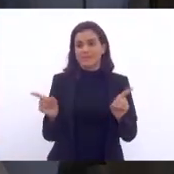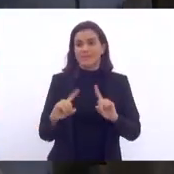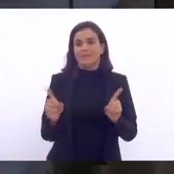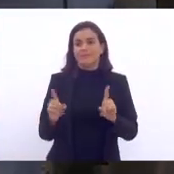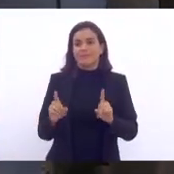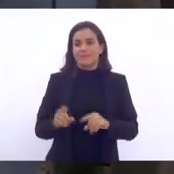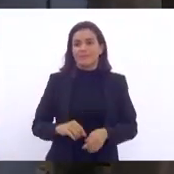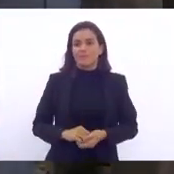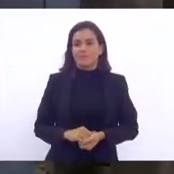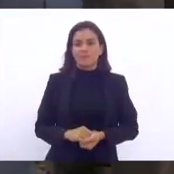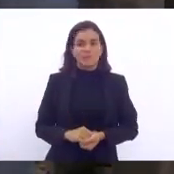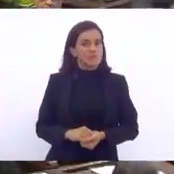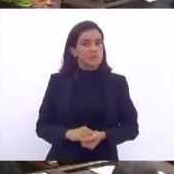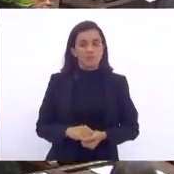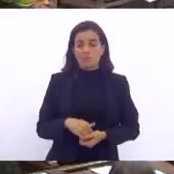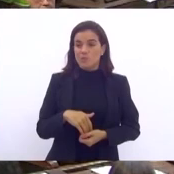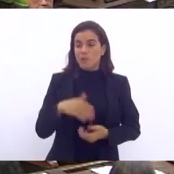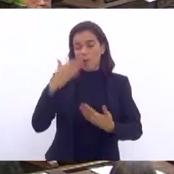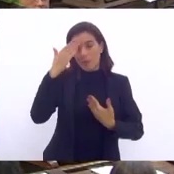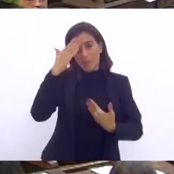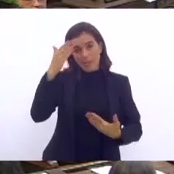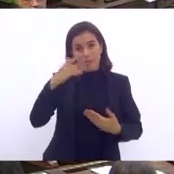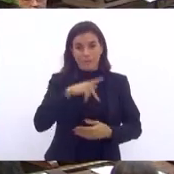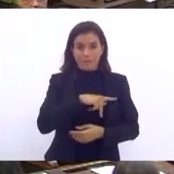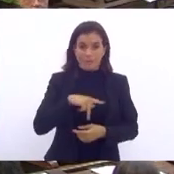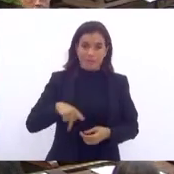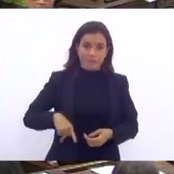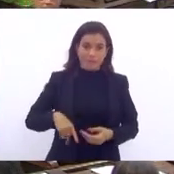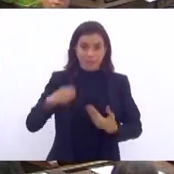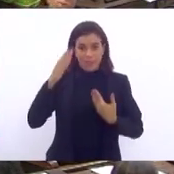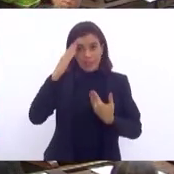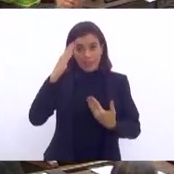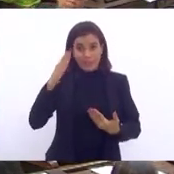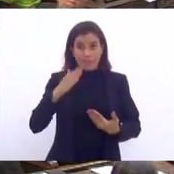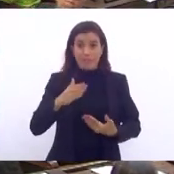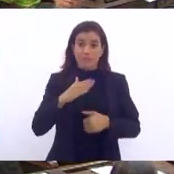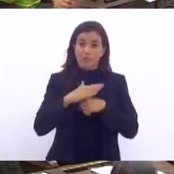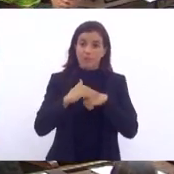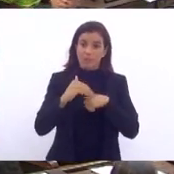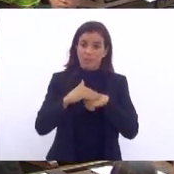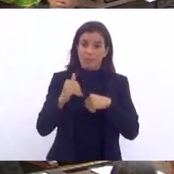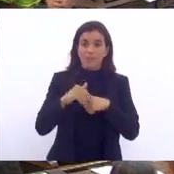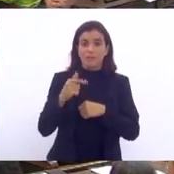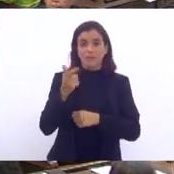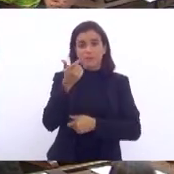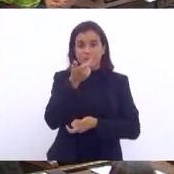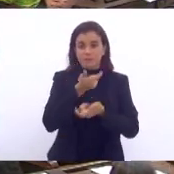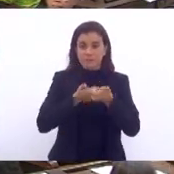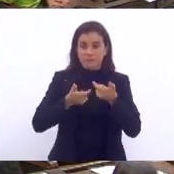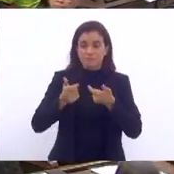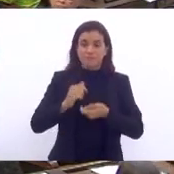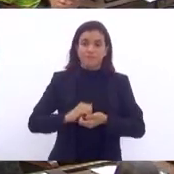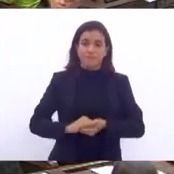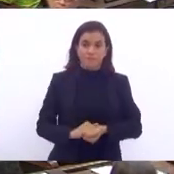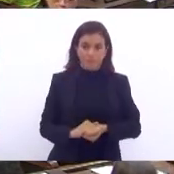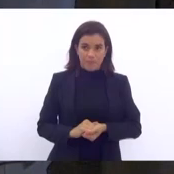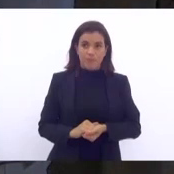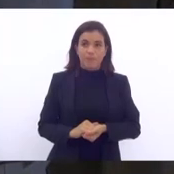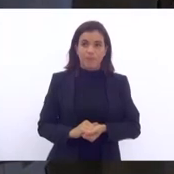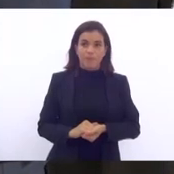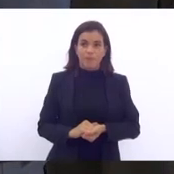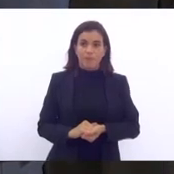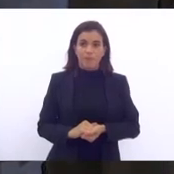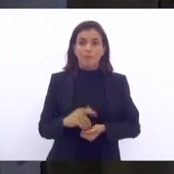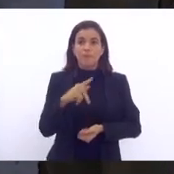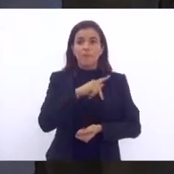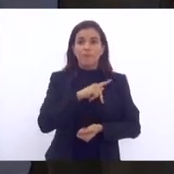Muito obrigado, presidente. Te agradeço pelo carinho e pelas palavras. Deputado Amorim. Senhor presidente, quero aqui corroborar